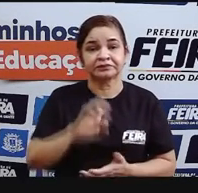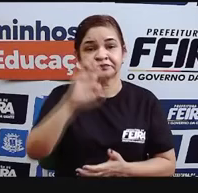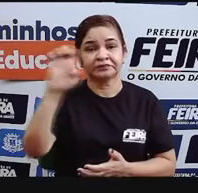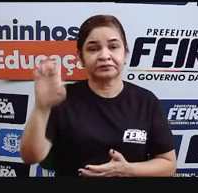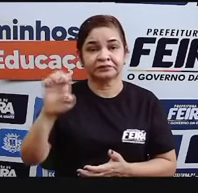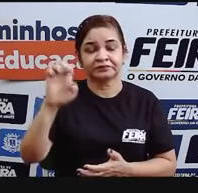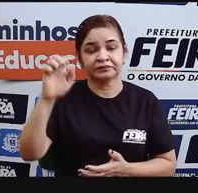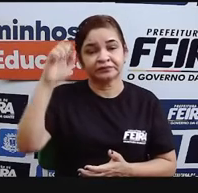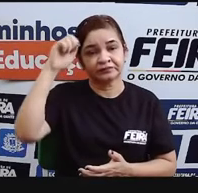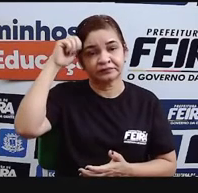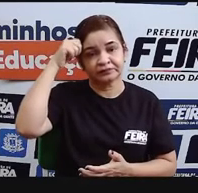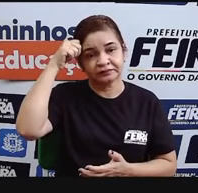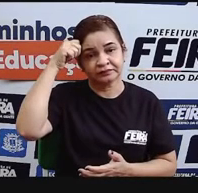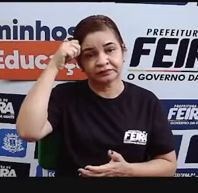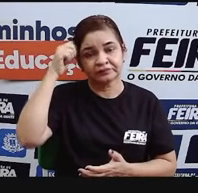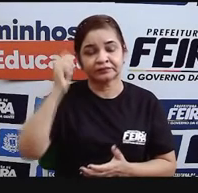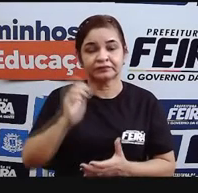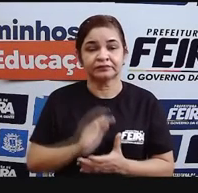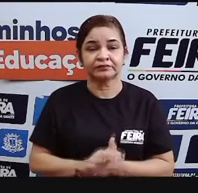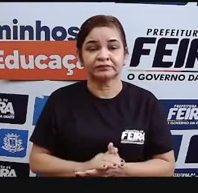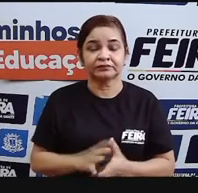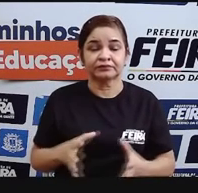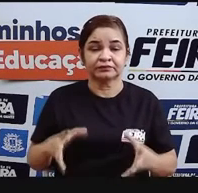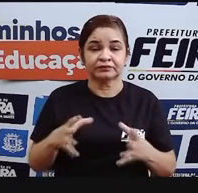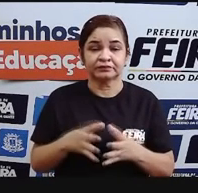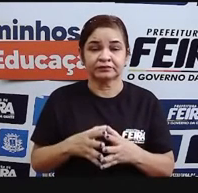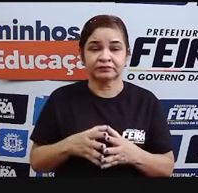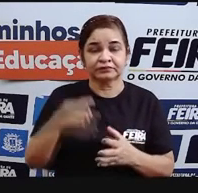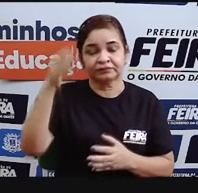que formam a nossa cultura.